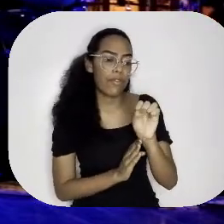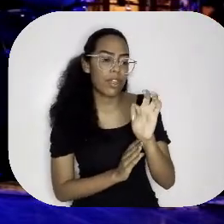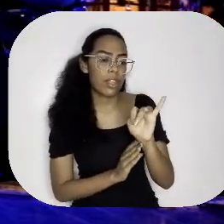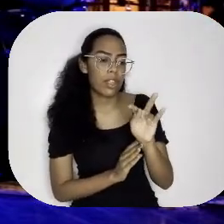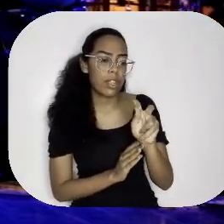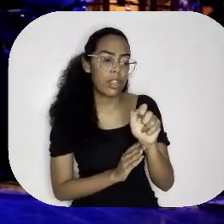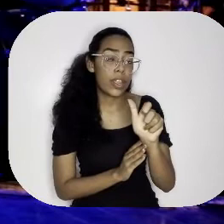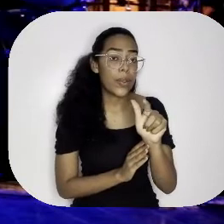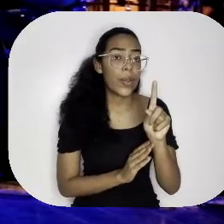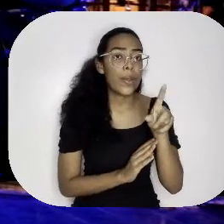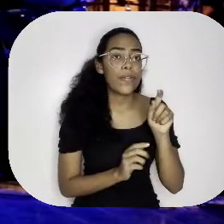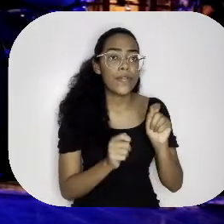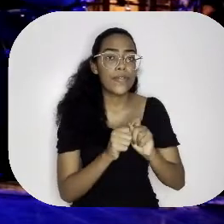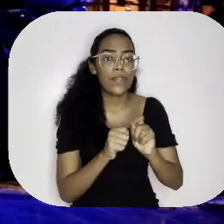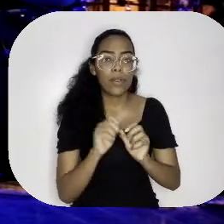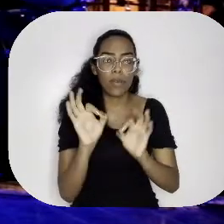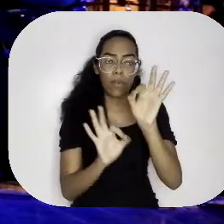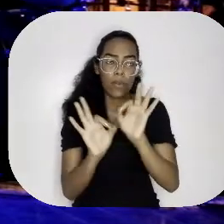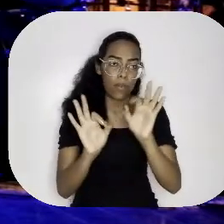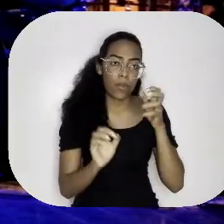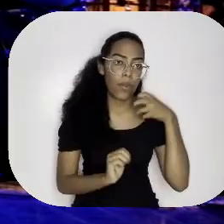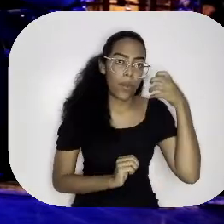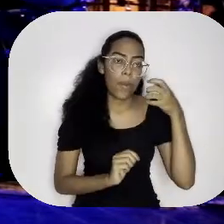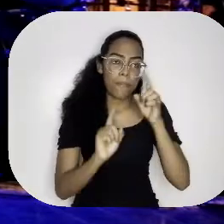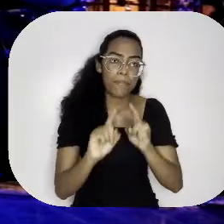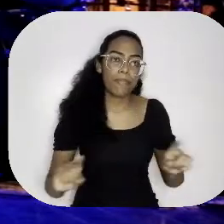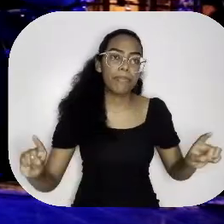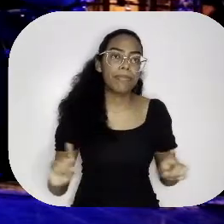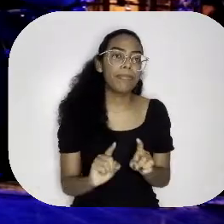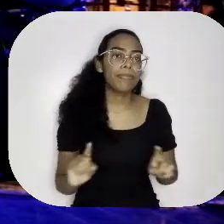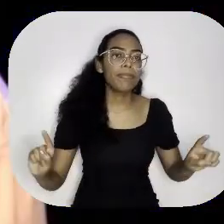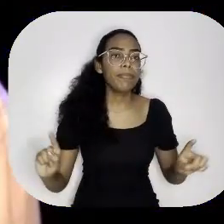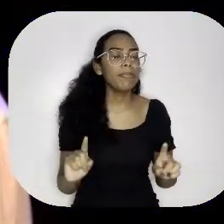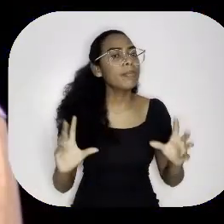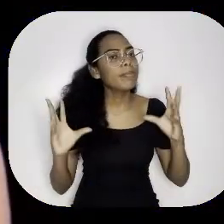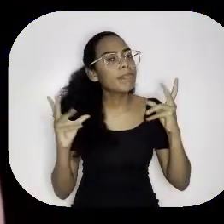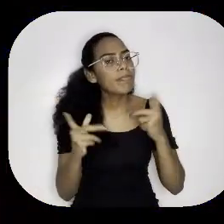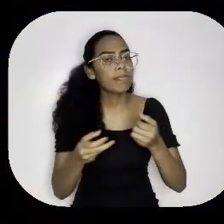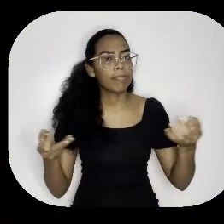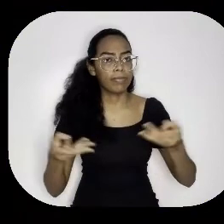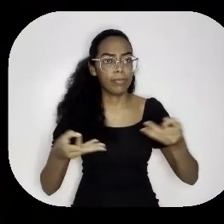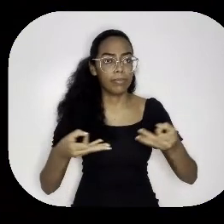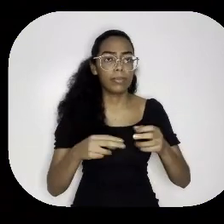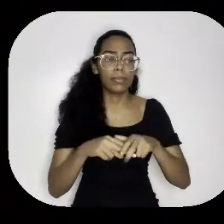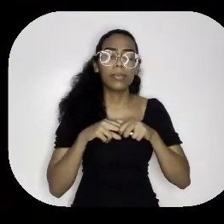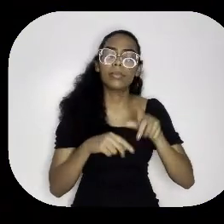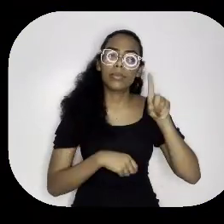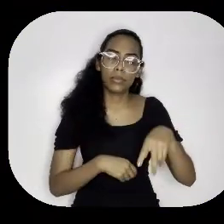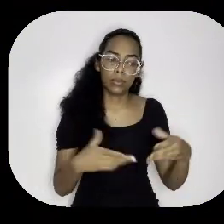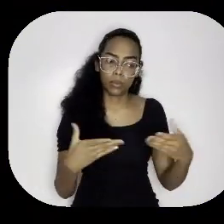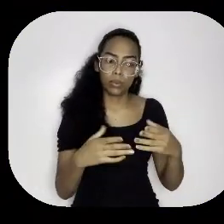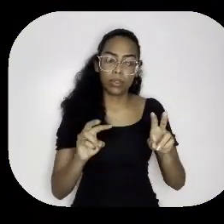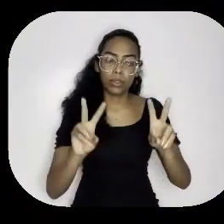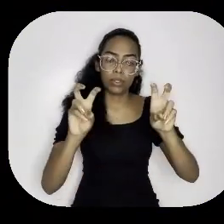fez um arranjo, o seu filho fez um arranjo e ela regia muito bem no seu coral, e que é um dos